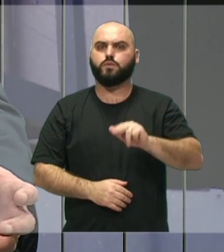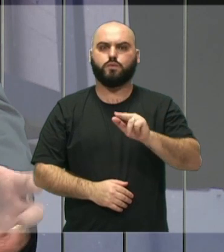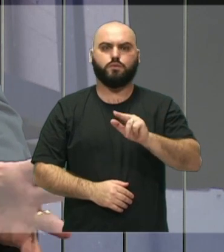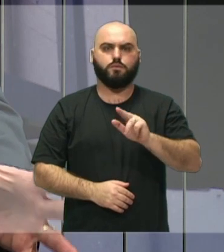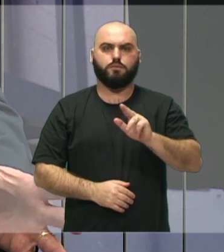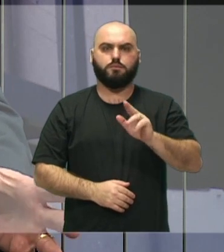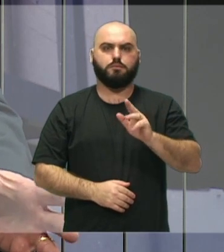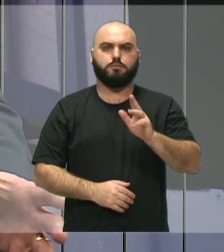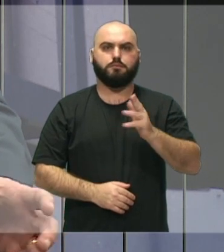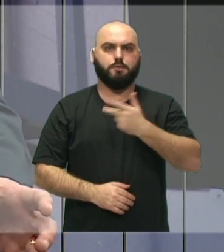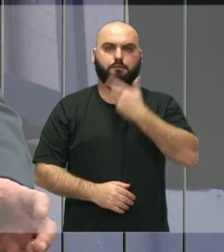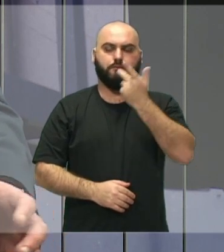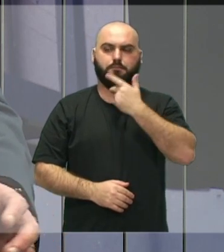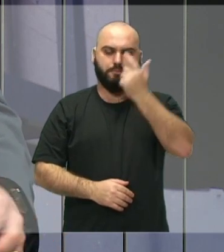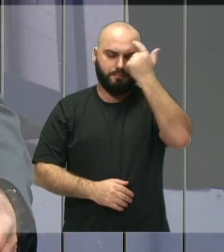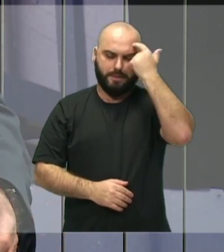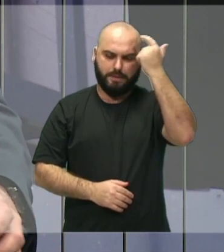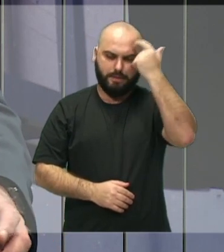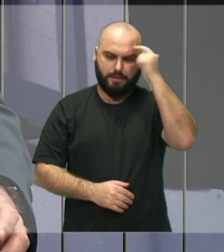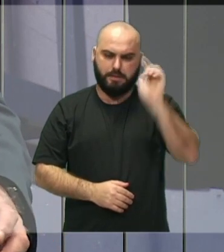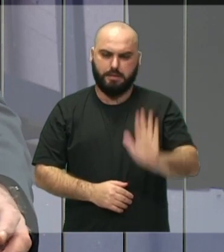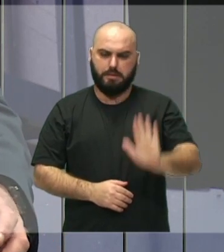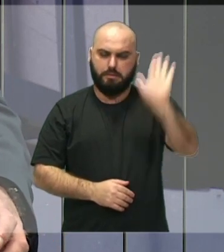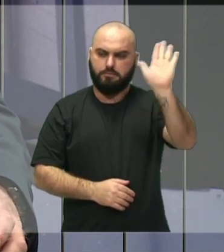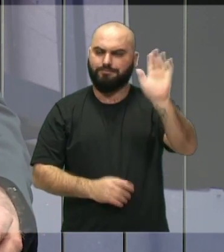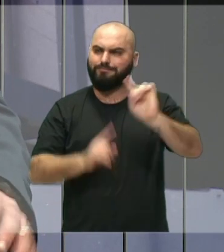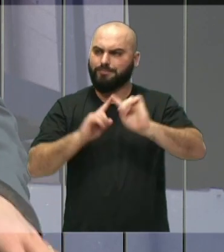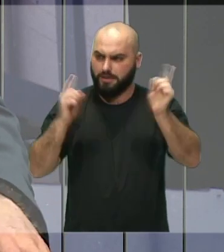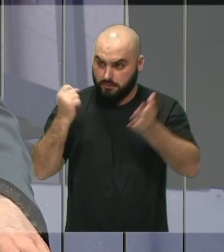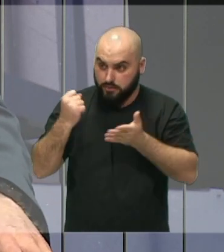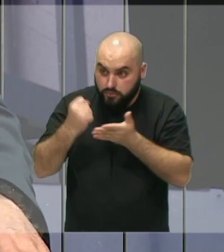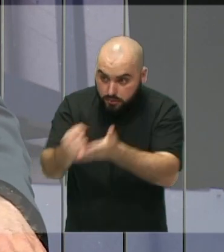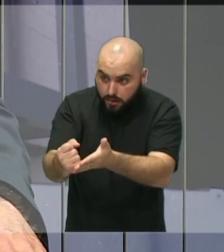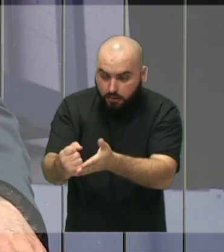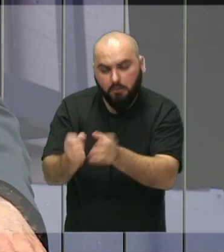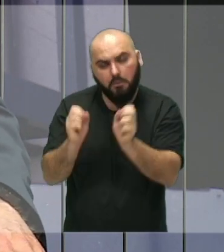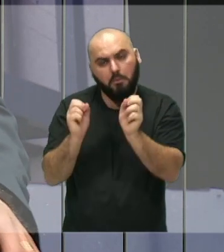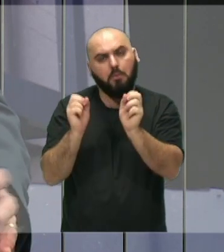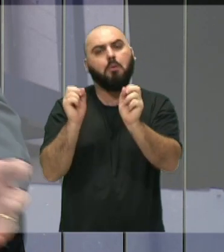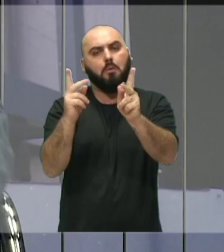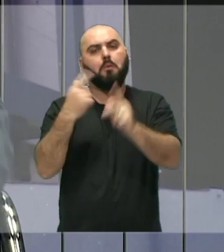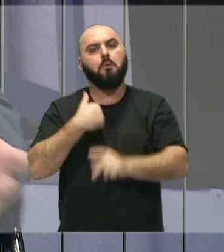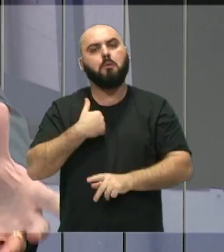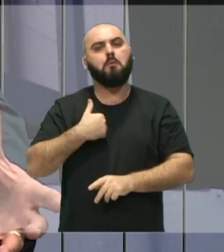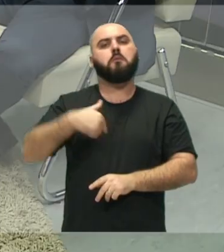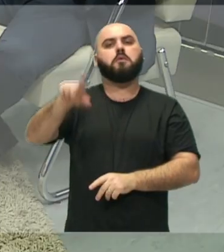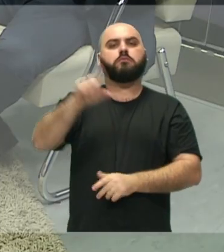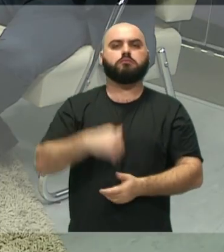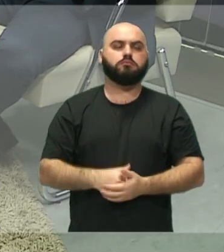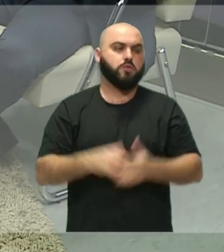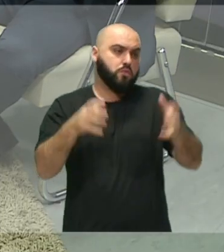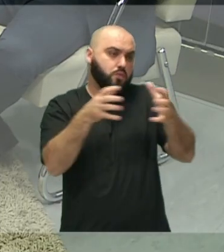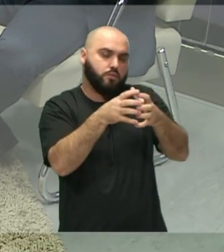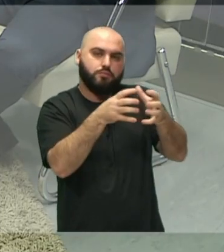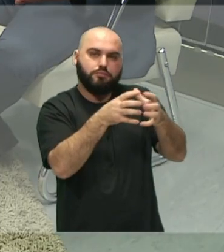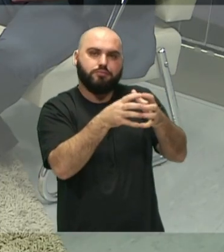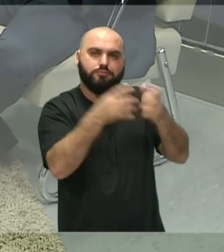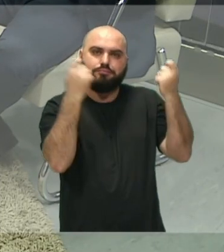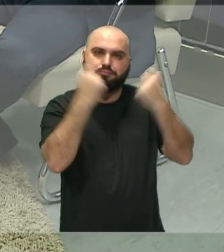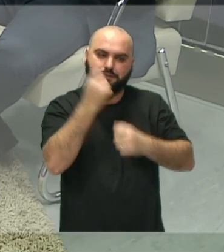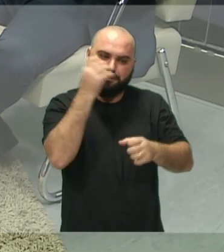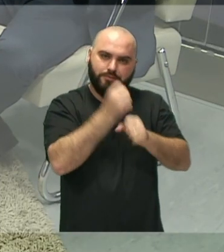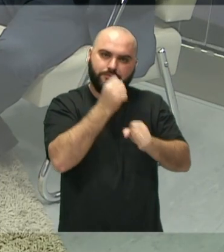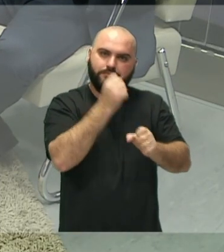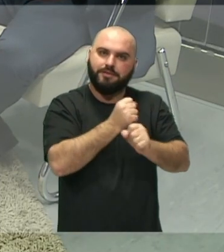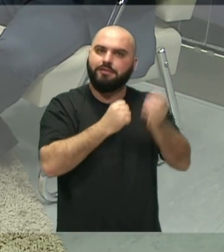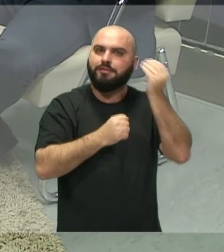sair candidato, né? Mas se é para contribuir com o governo, por que não? Né? A gente, na realidade, é um time que a gente precisa somar e